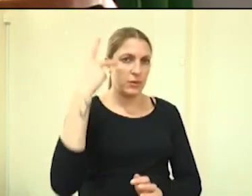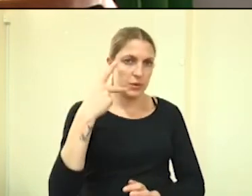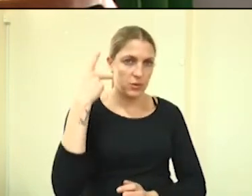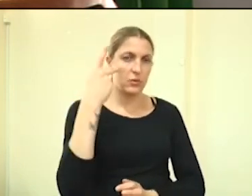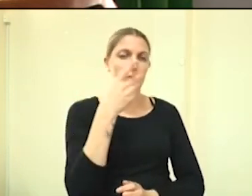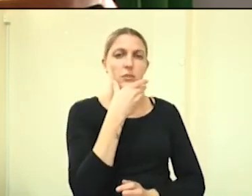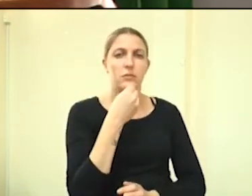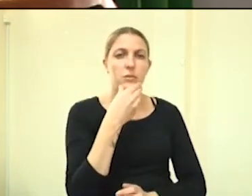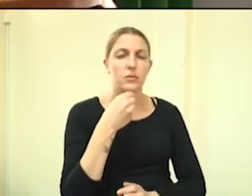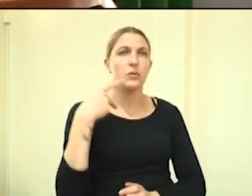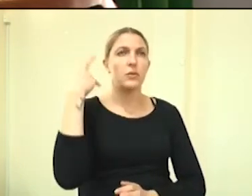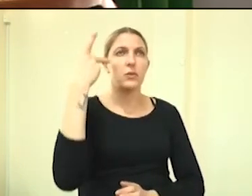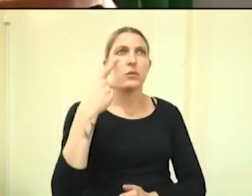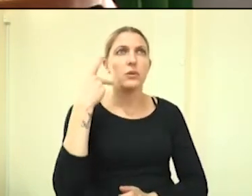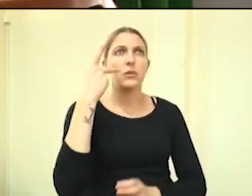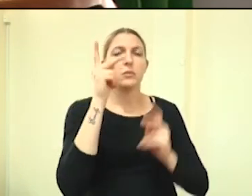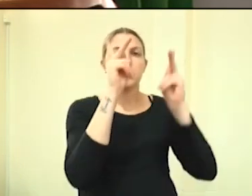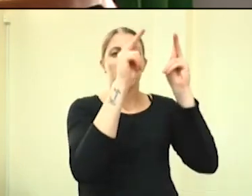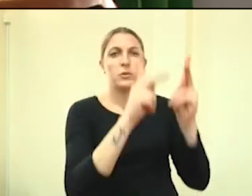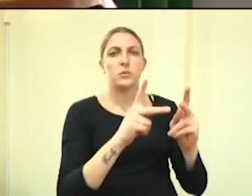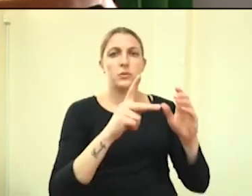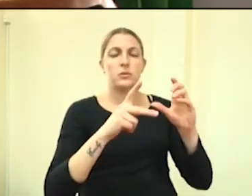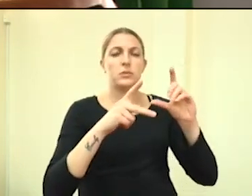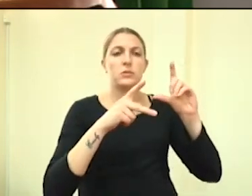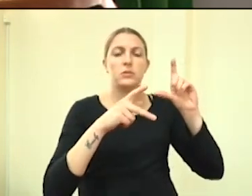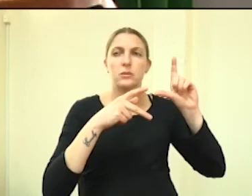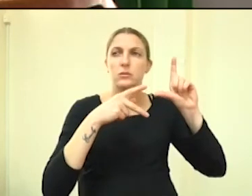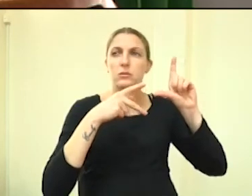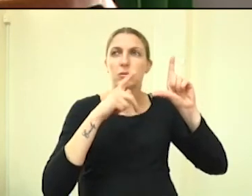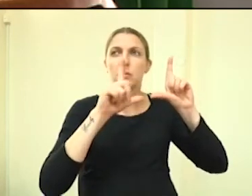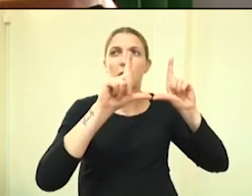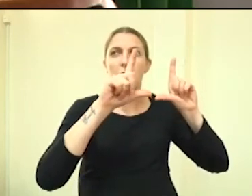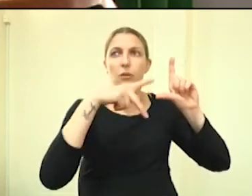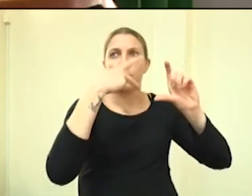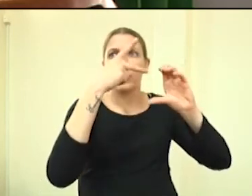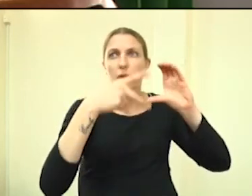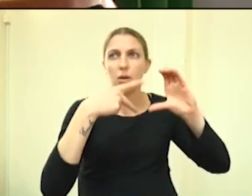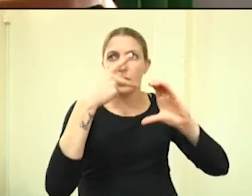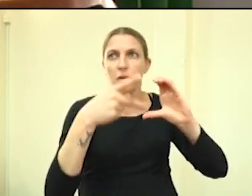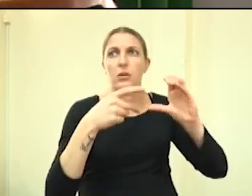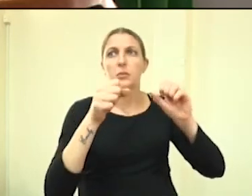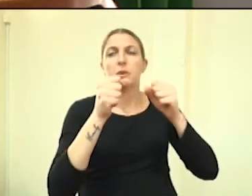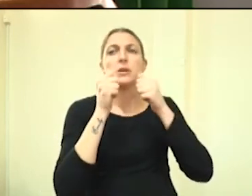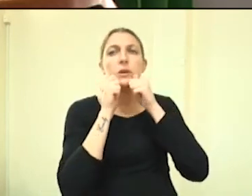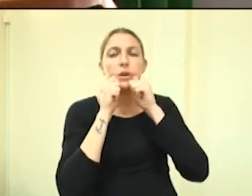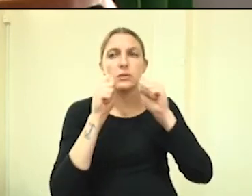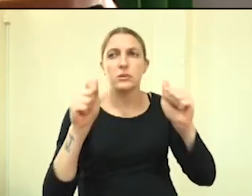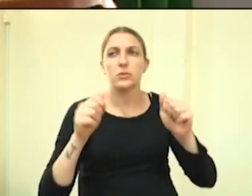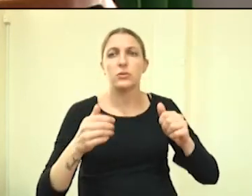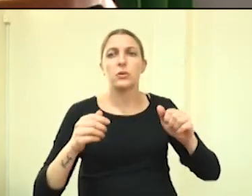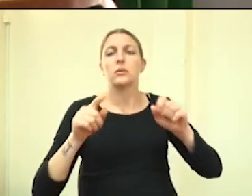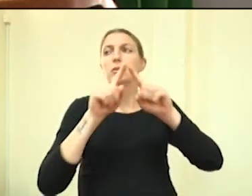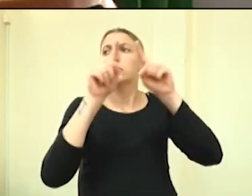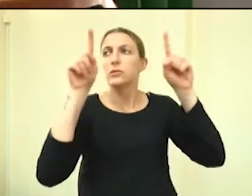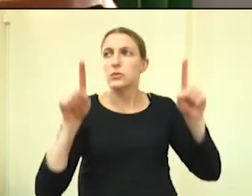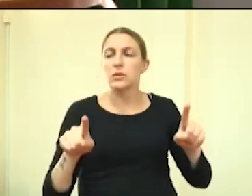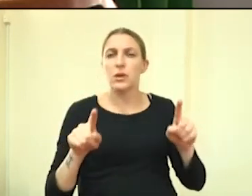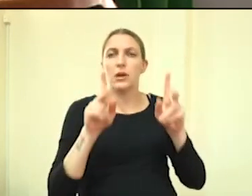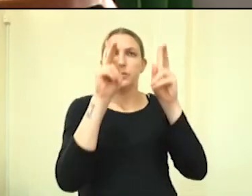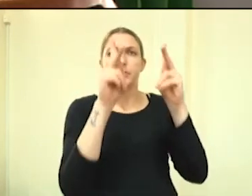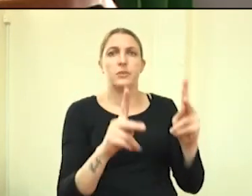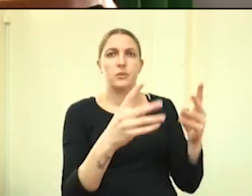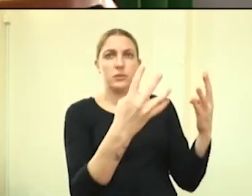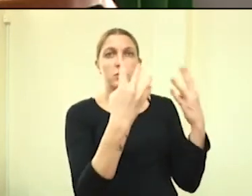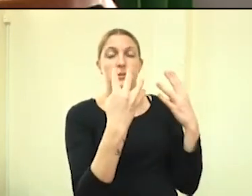vereadores, internet, TV Câmara, assessores, funcionários dessa casa e público que nos assiste